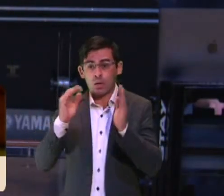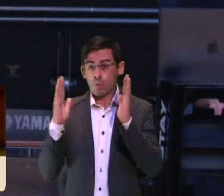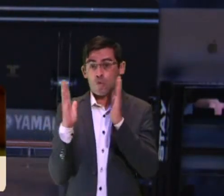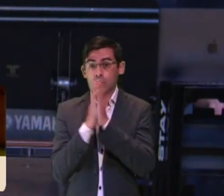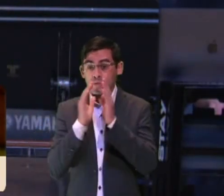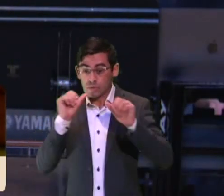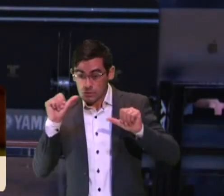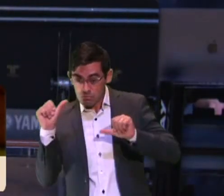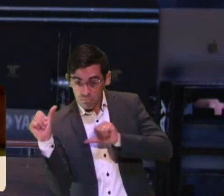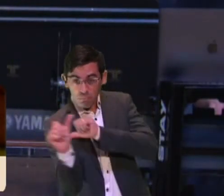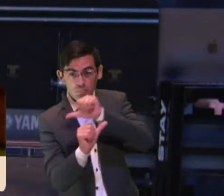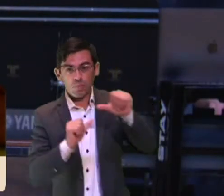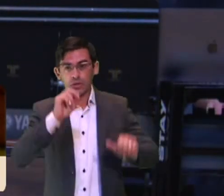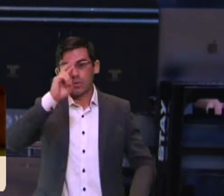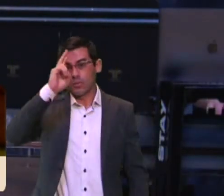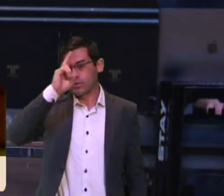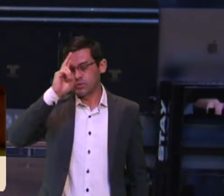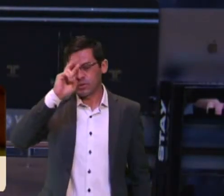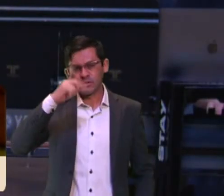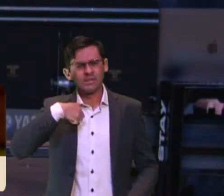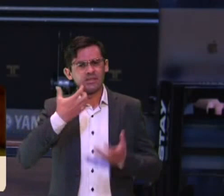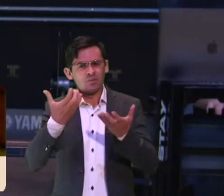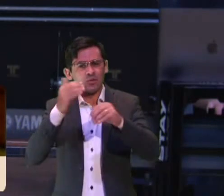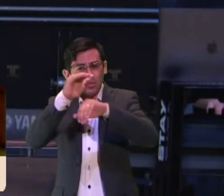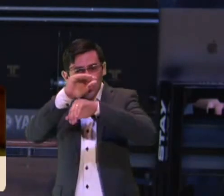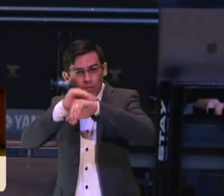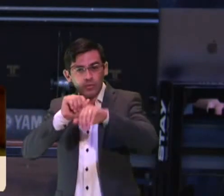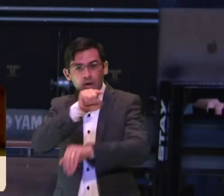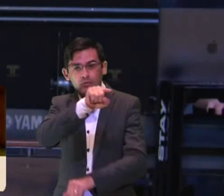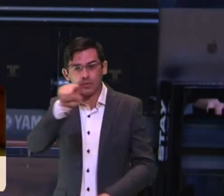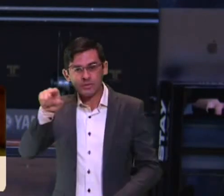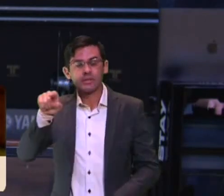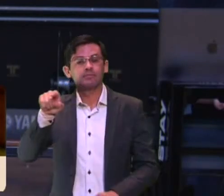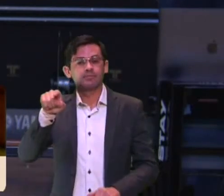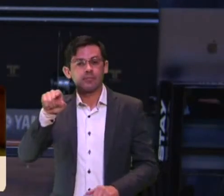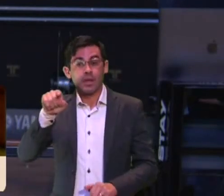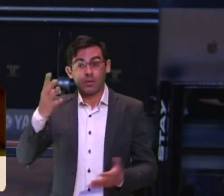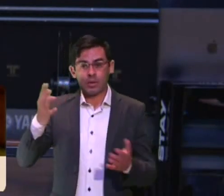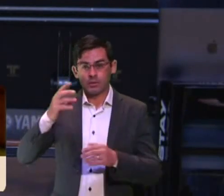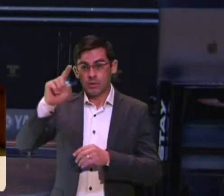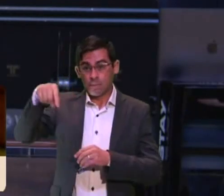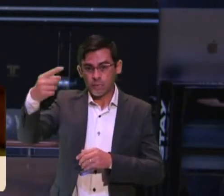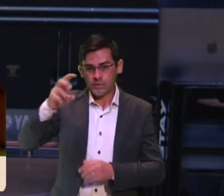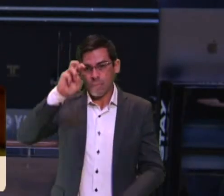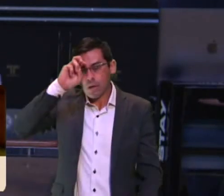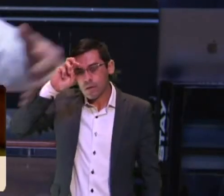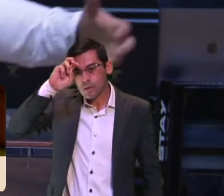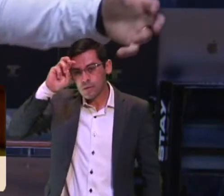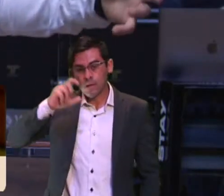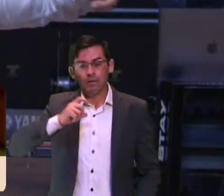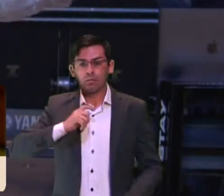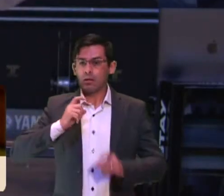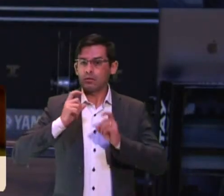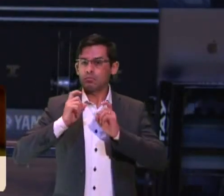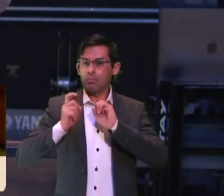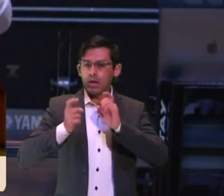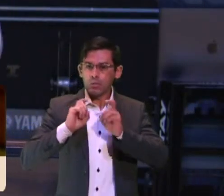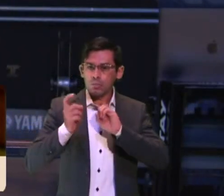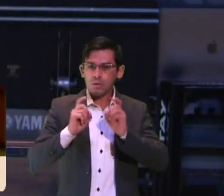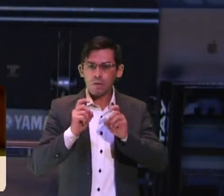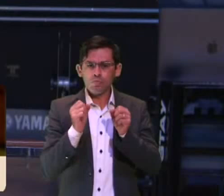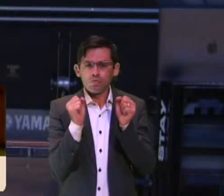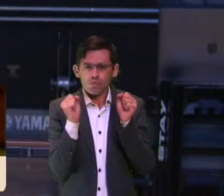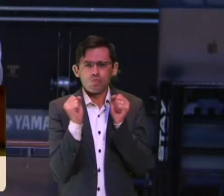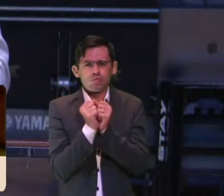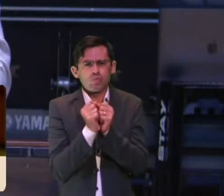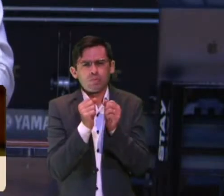Mudam Histórias. E eu queria te convidar, agora, quinta-feira, nós vamos ter um grande movimento